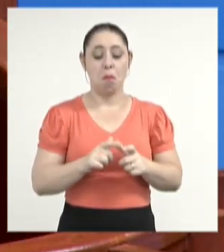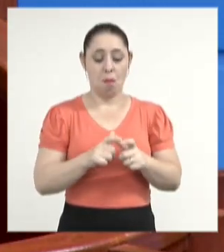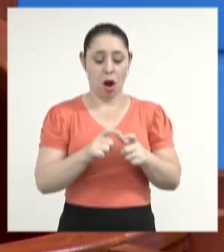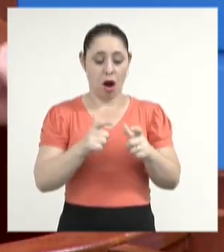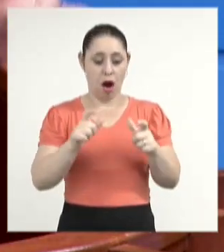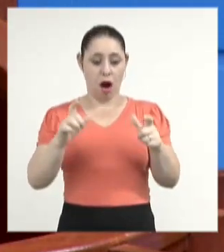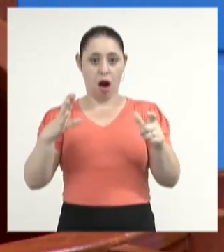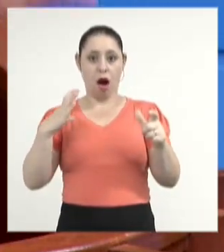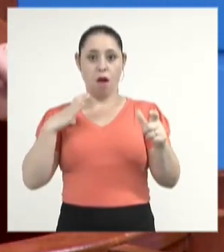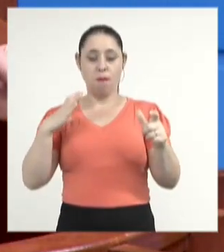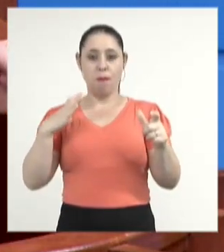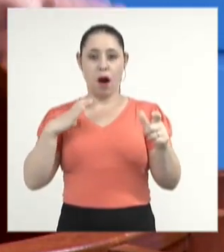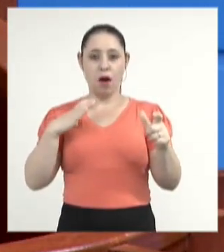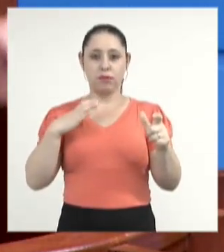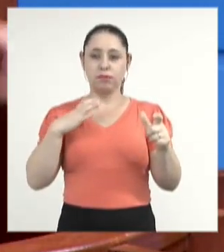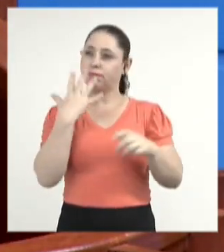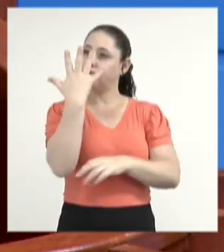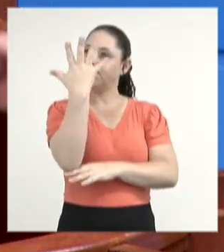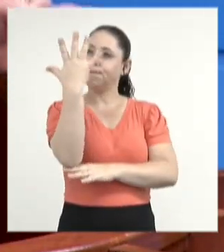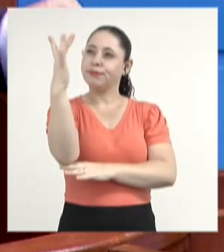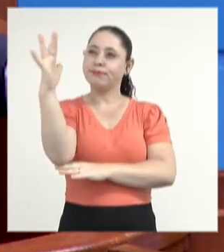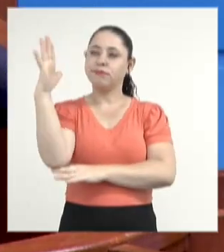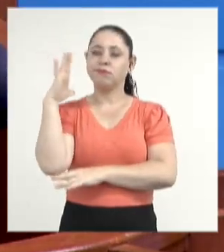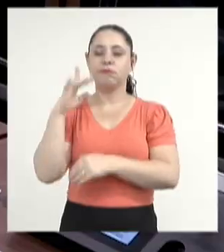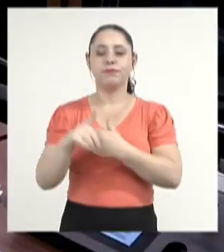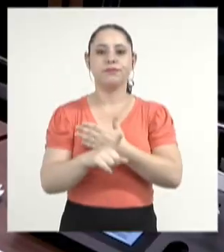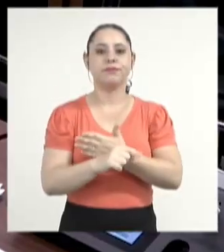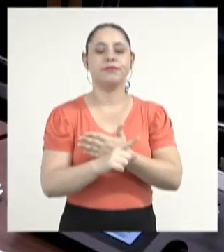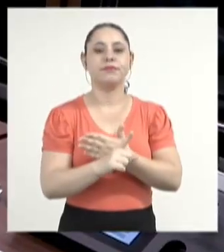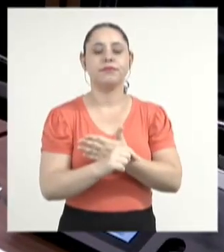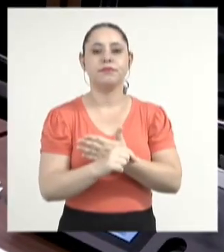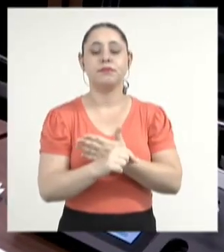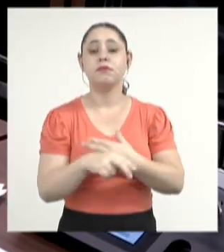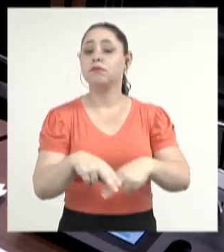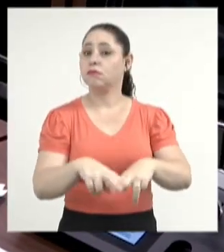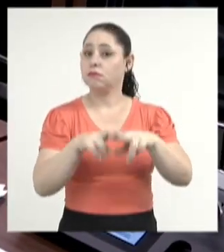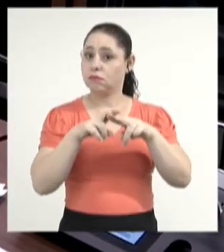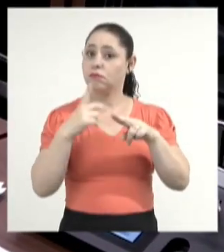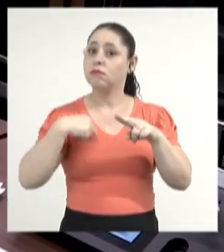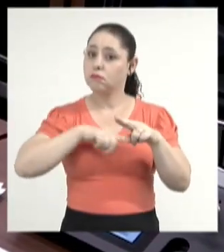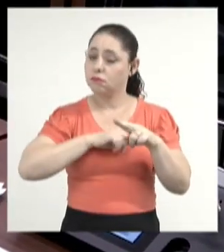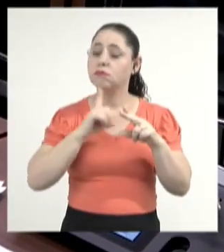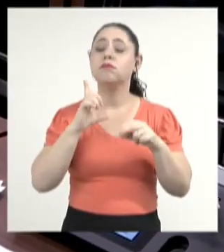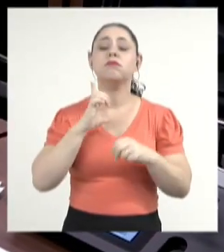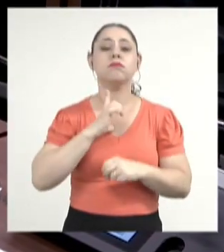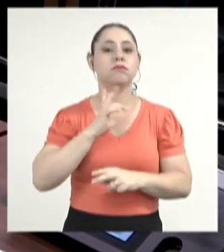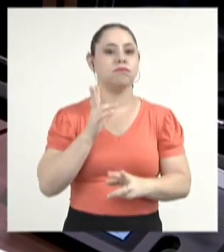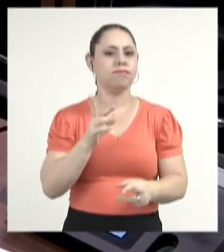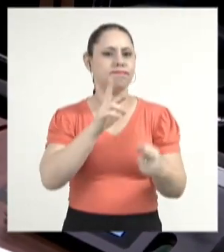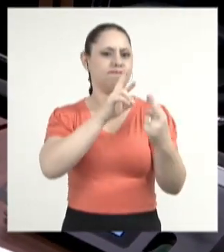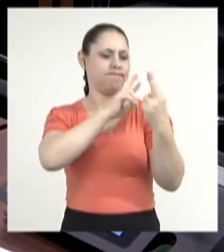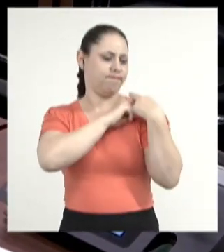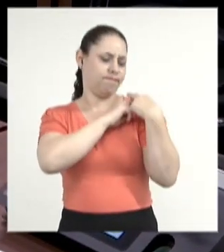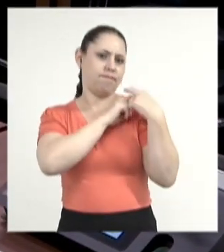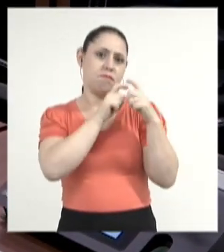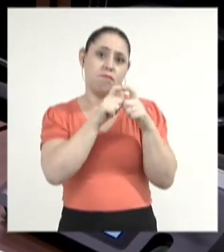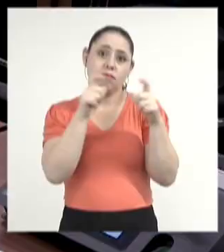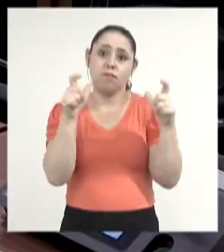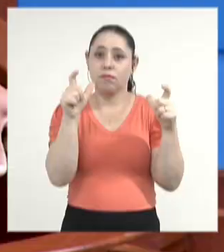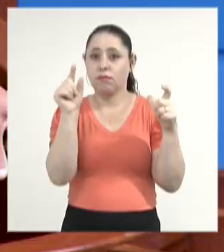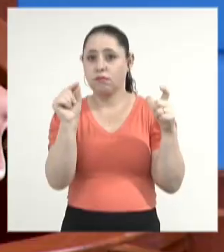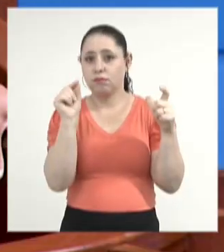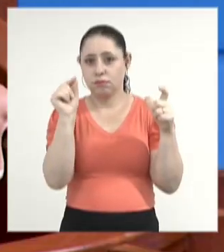maior patrimônio natural, que é o Pantanal. E, portanto, nós temos uma responsabilidade